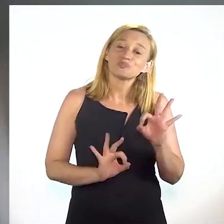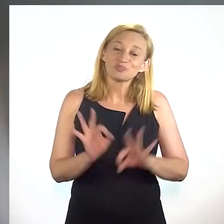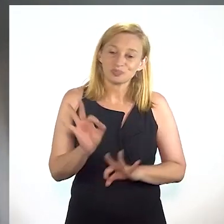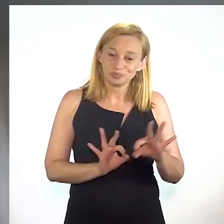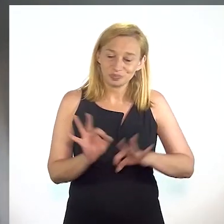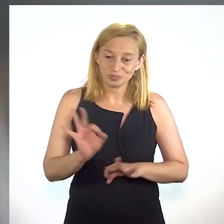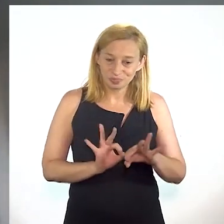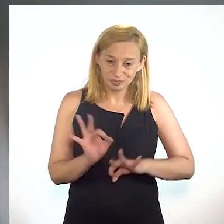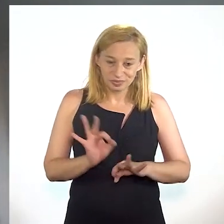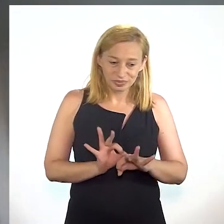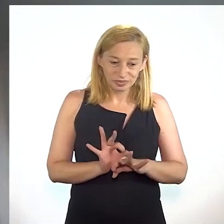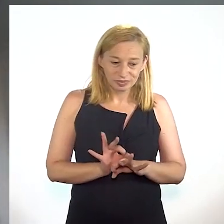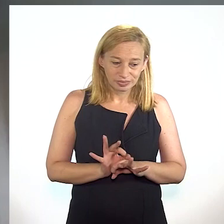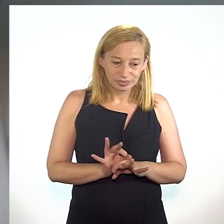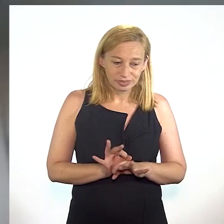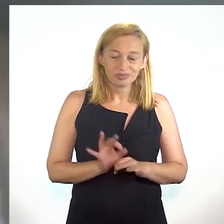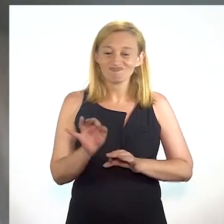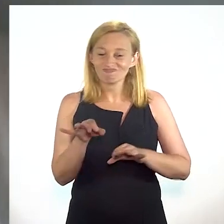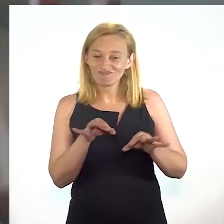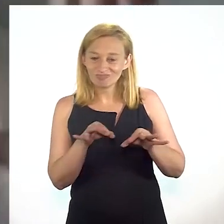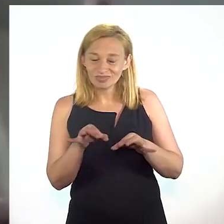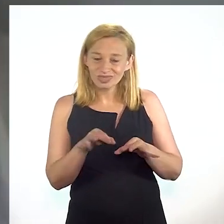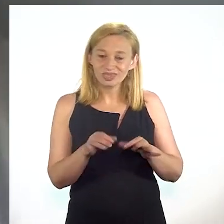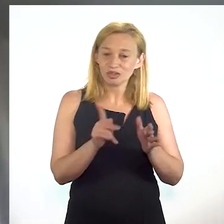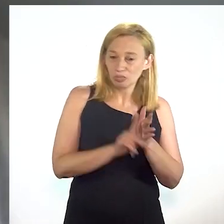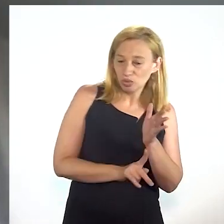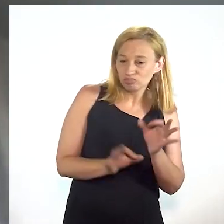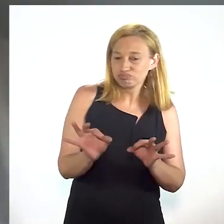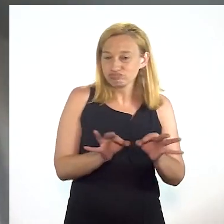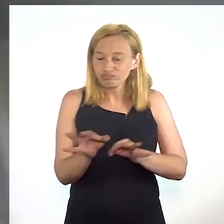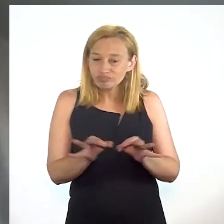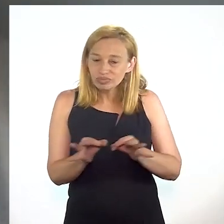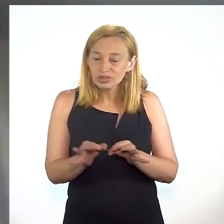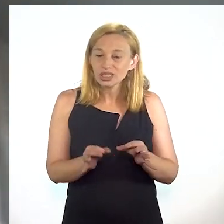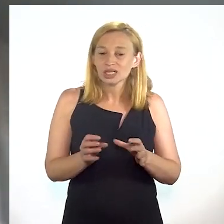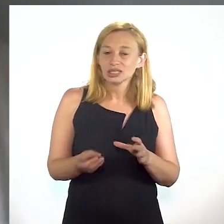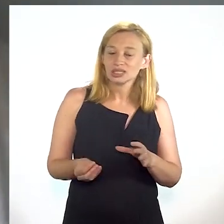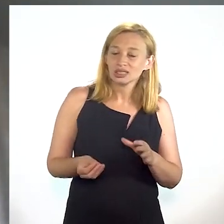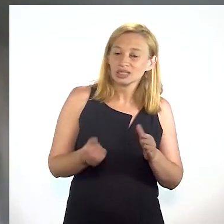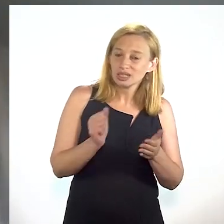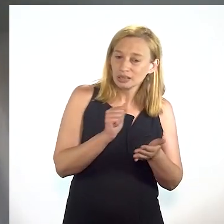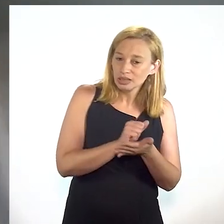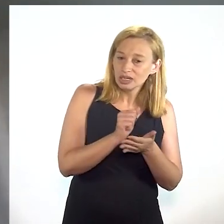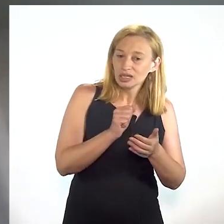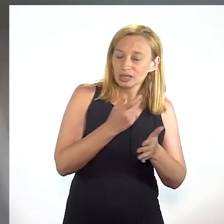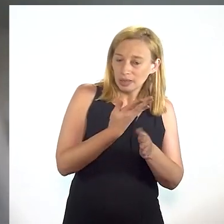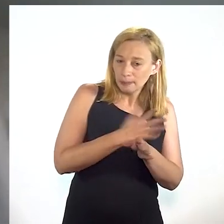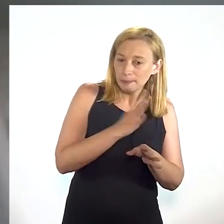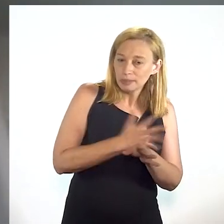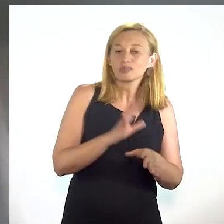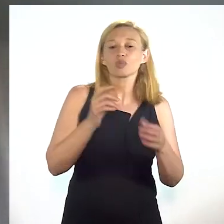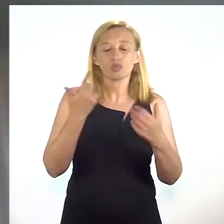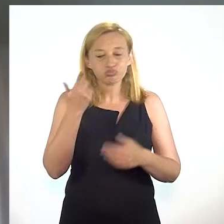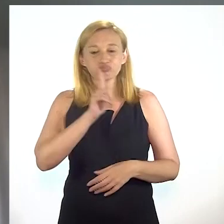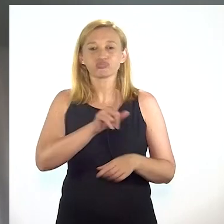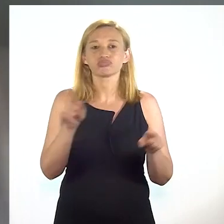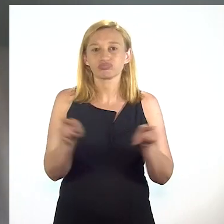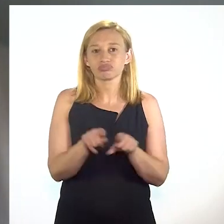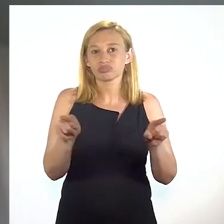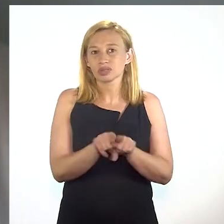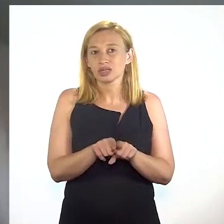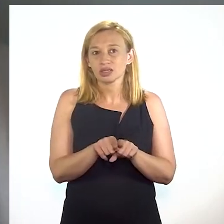esse projeto, né, uma vez organizado, colocado na prática, ele consegue